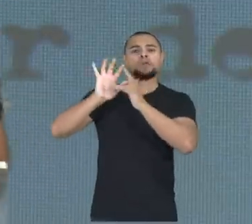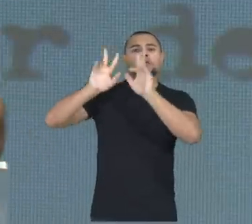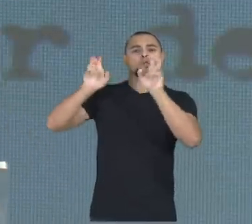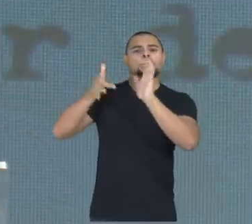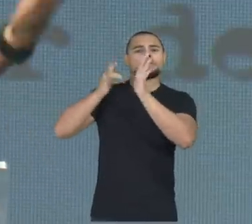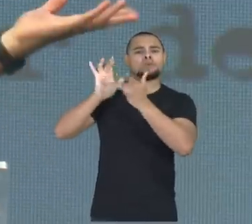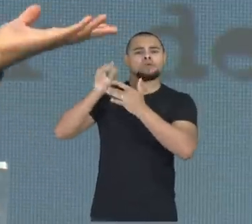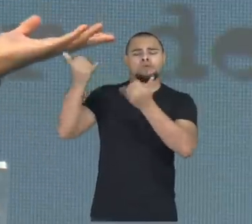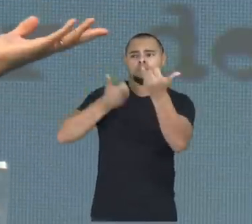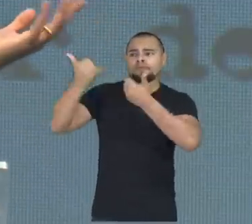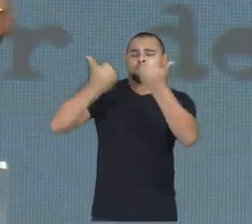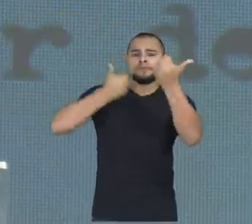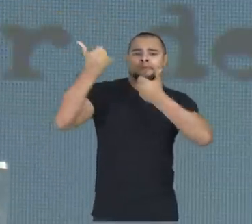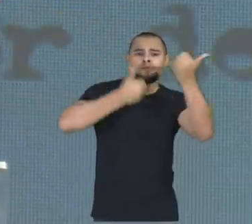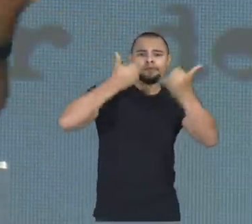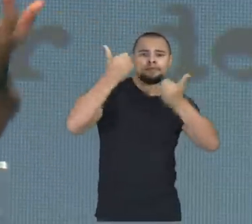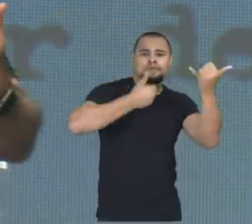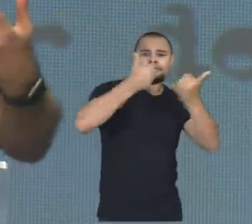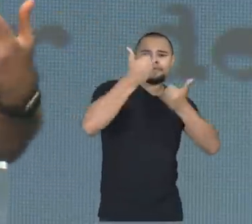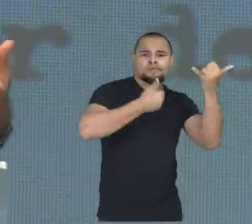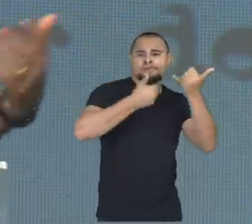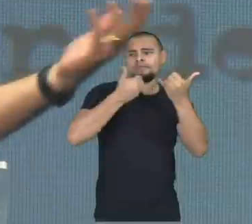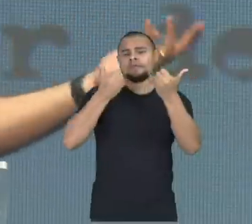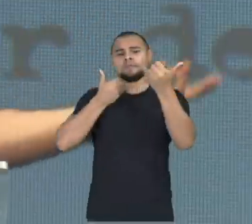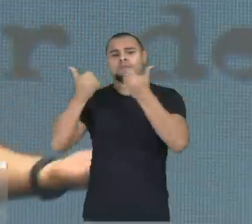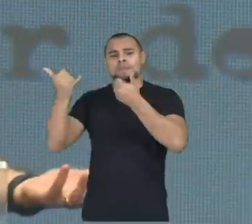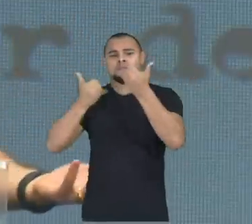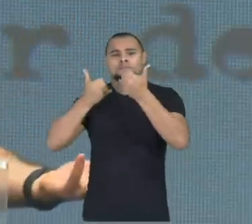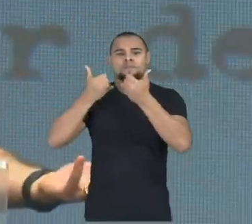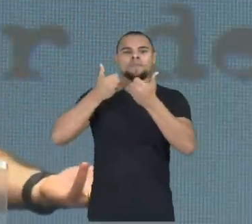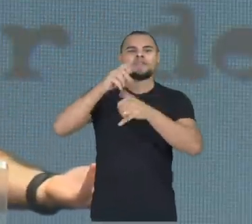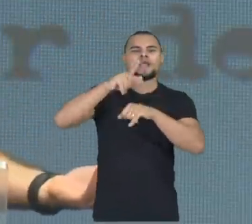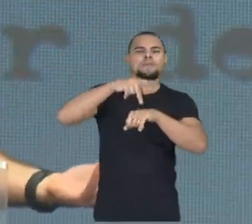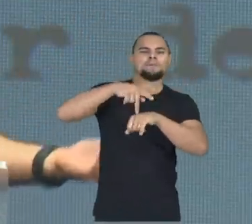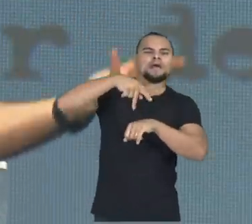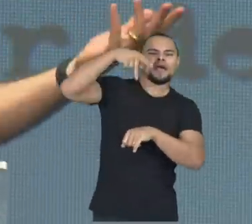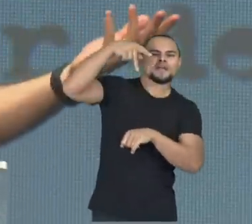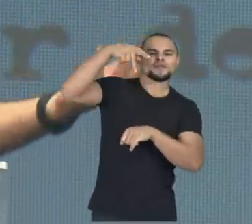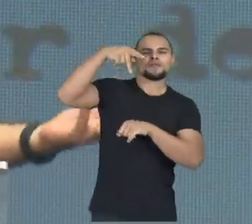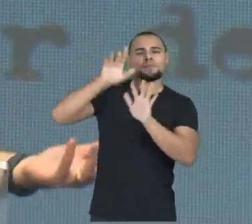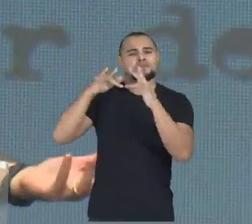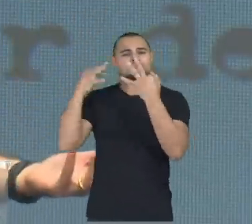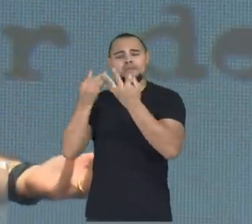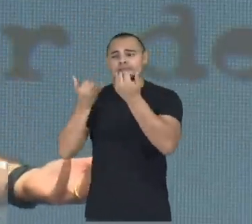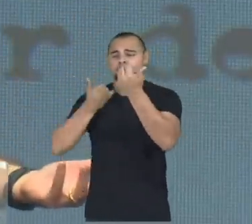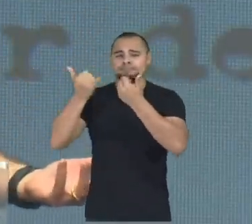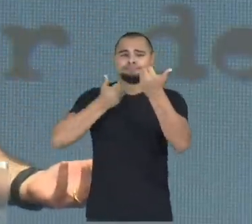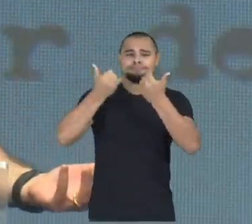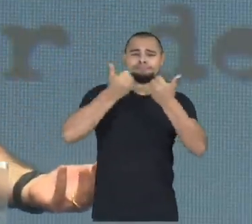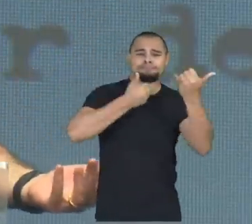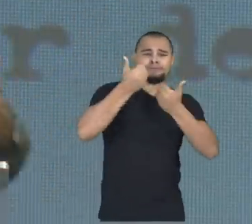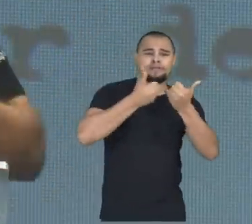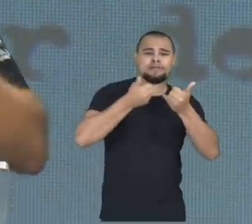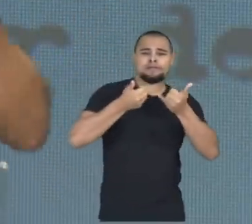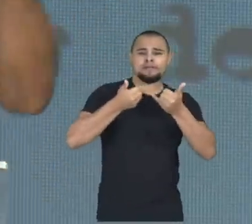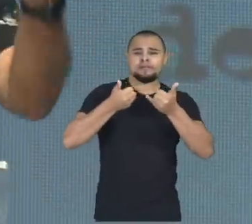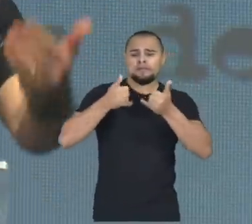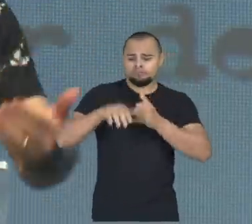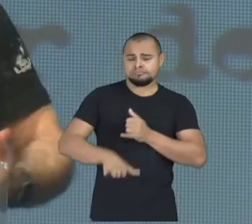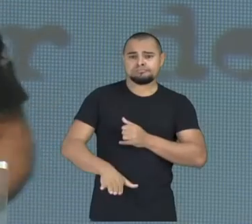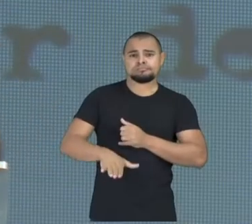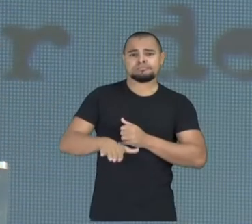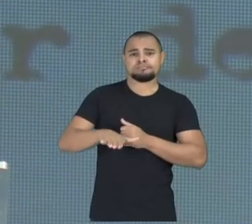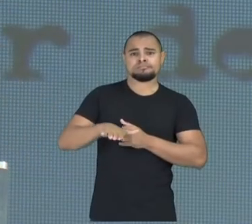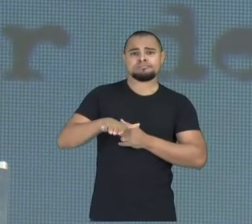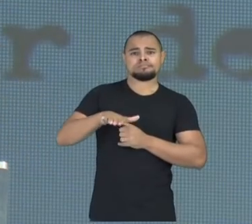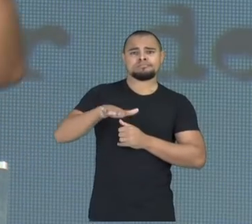Desde que eu nasci, eu ouvi falar de Jesus, direto ou indiretamente, na Páscoa e no Natal, na minha família, pelo menos nesse tempo. Tinha lido, ouvido falar,